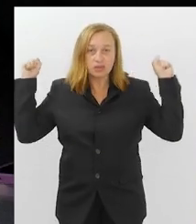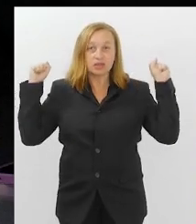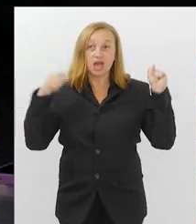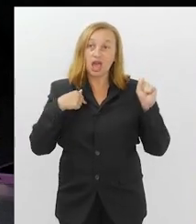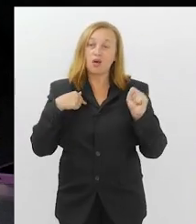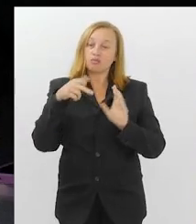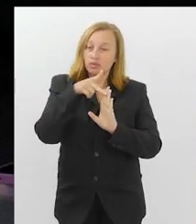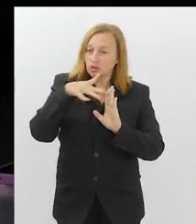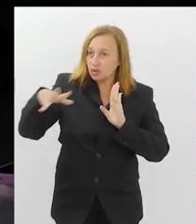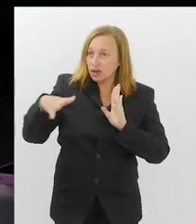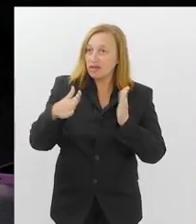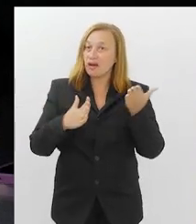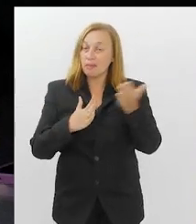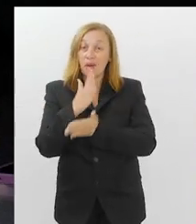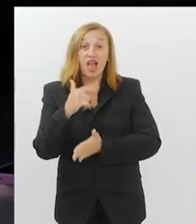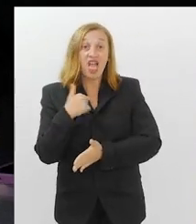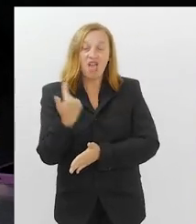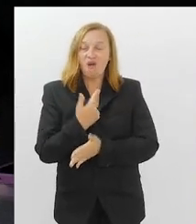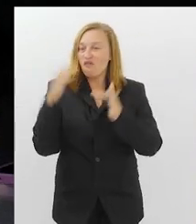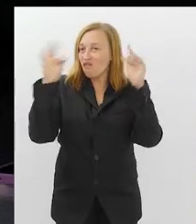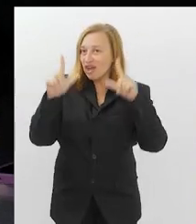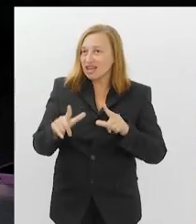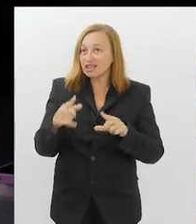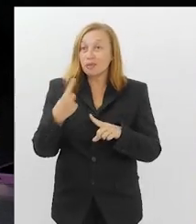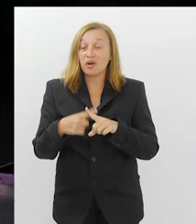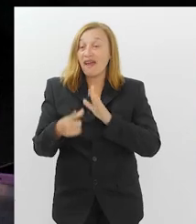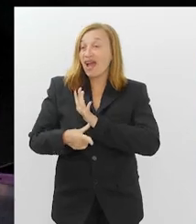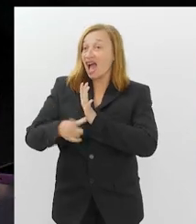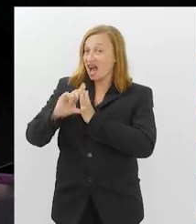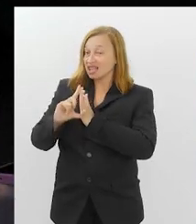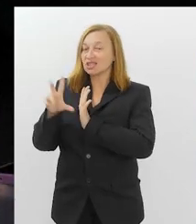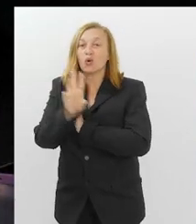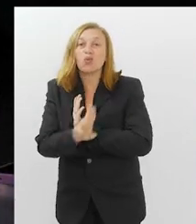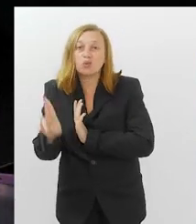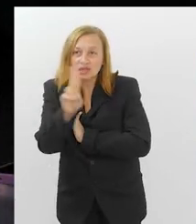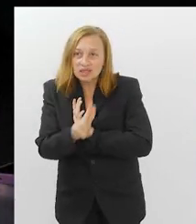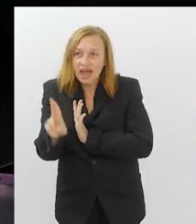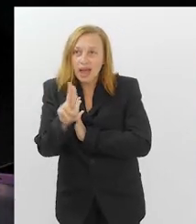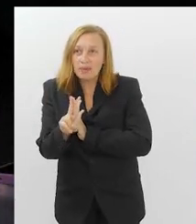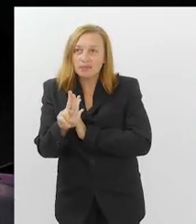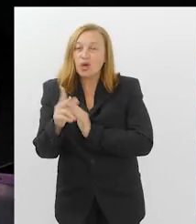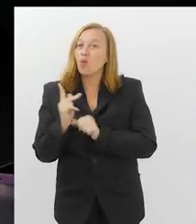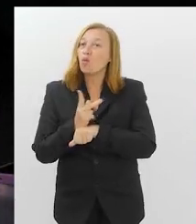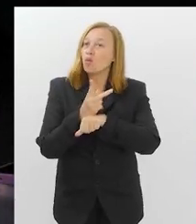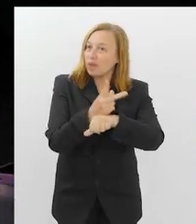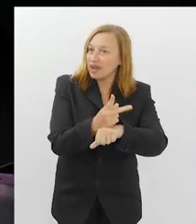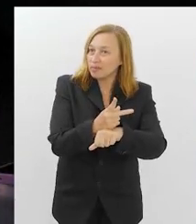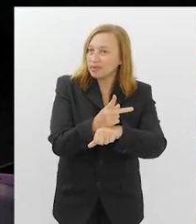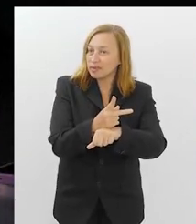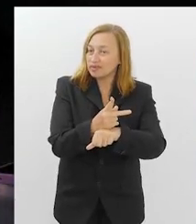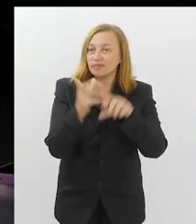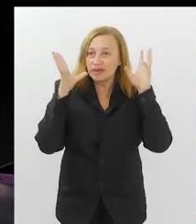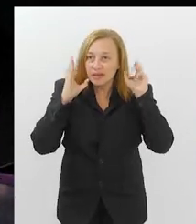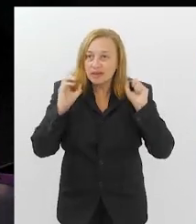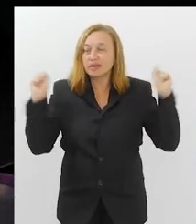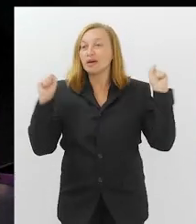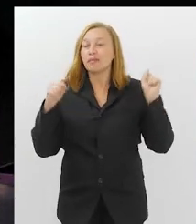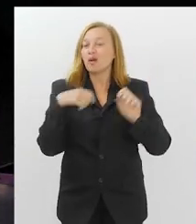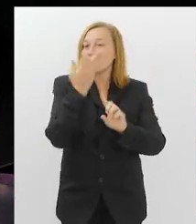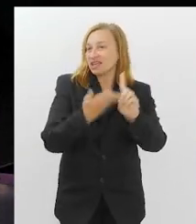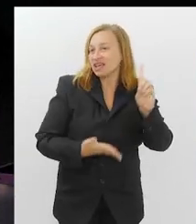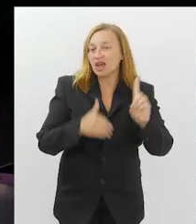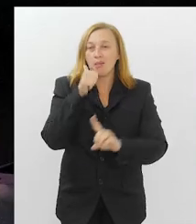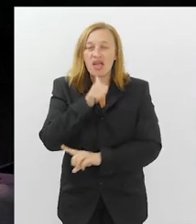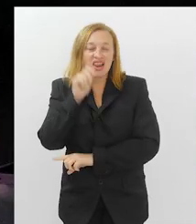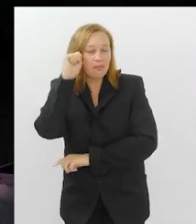foi aprovado. Fiquei muito feliz, porque antes mesmo que eu conseguisse usar o prêmio Dandara para homenagear